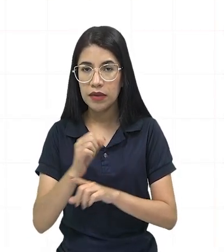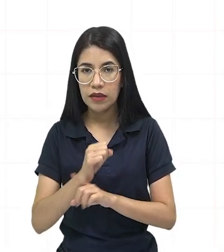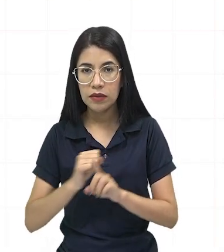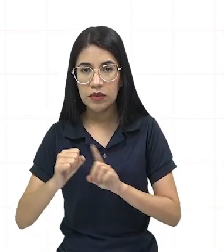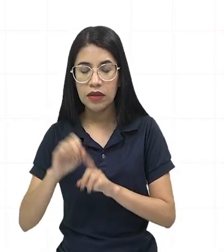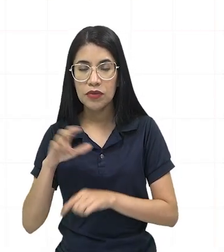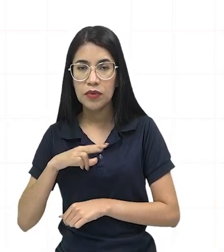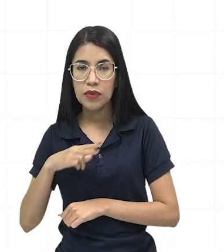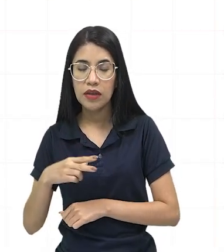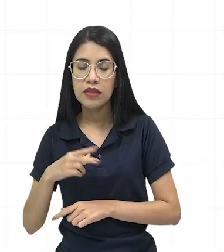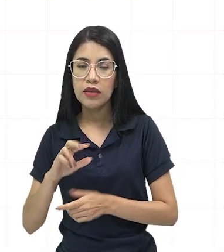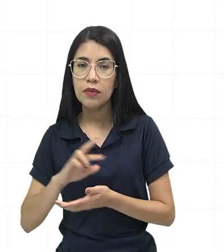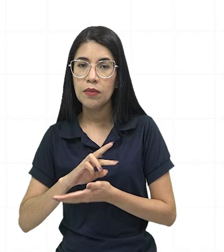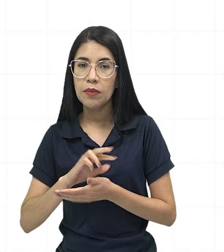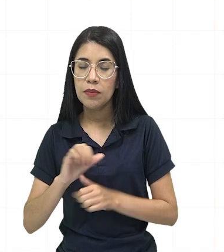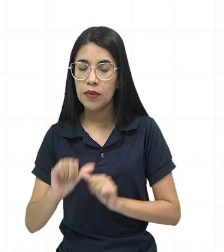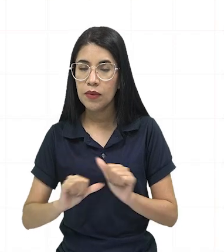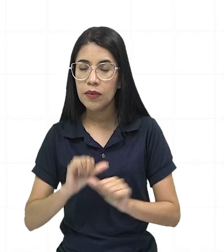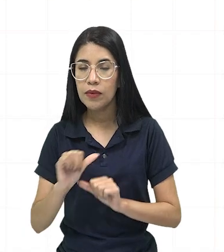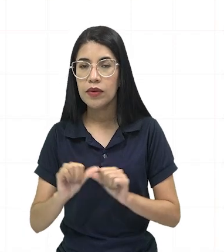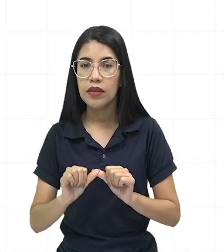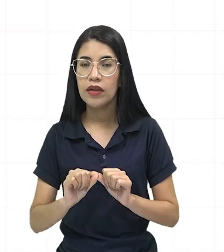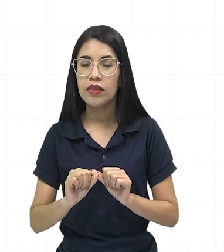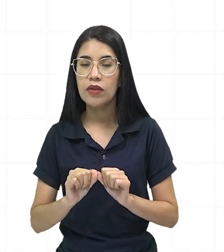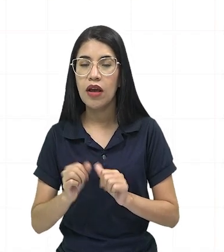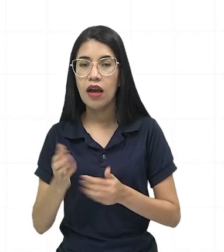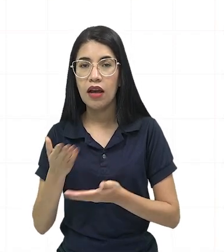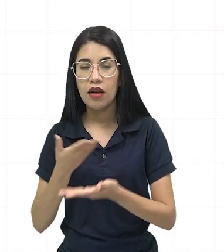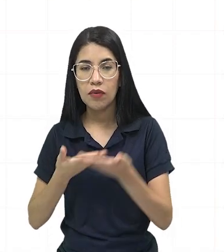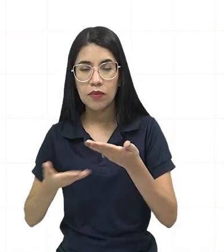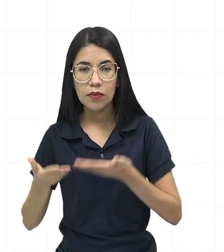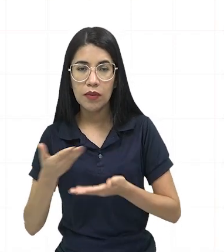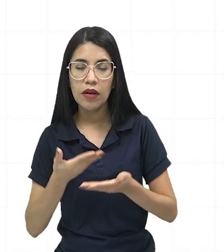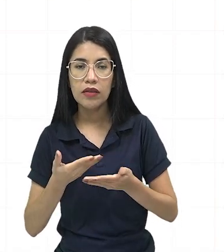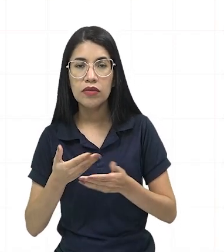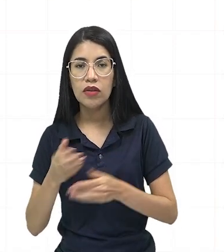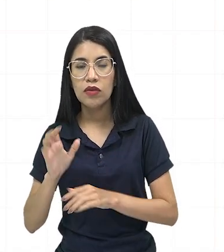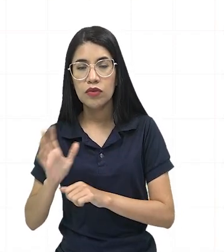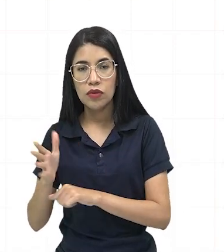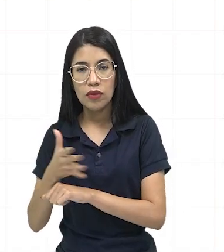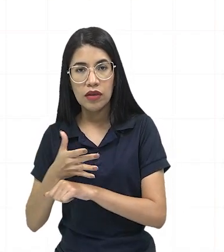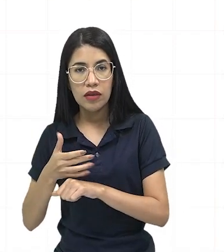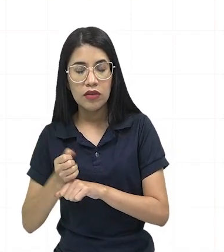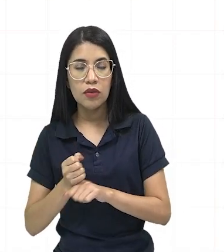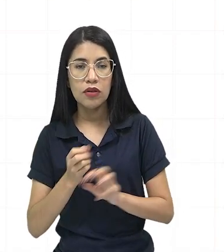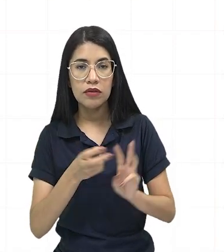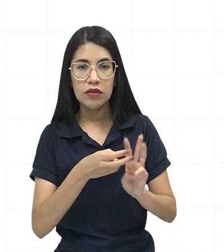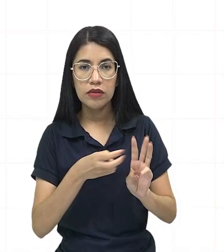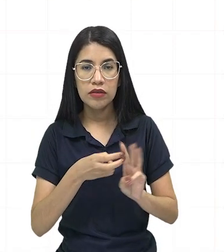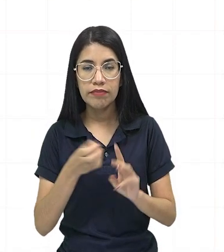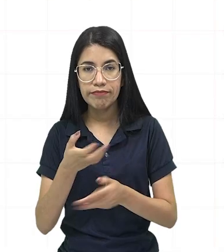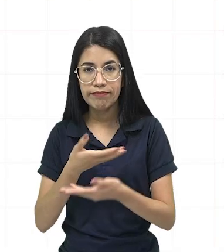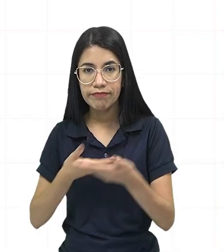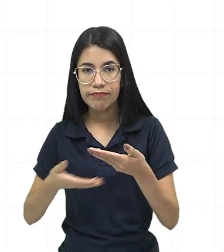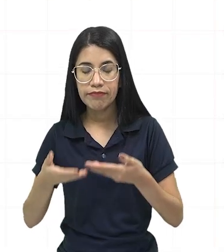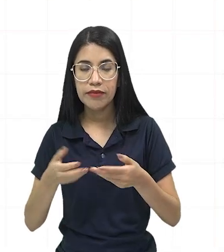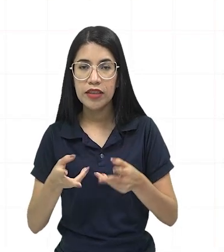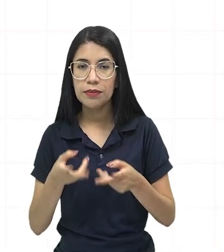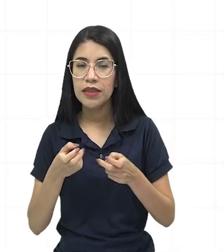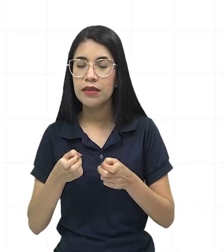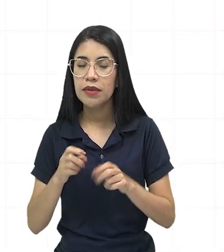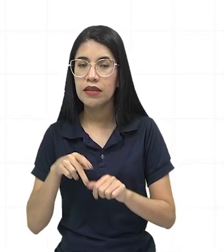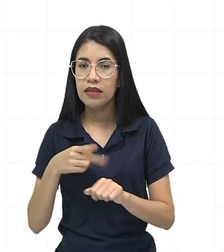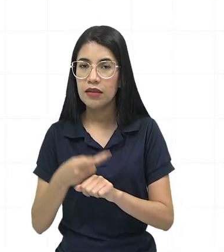portuguesa, alterando as relações entre colonizadores e povos nativos. E a gente vai ver algumas características desse Diretório